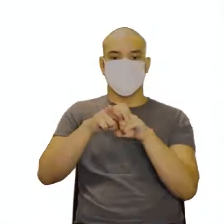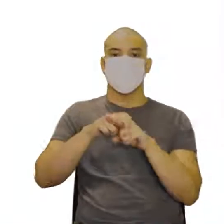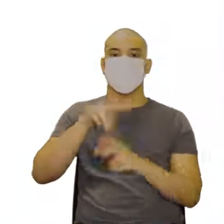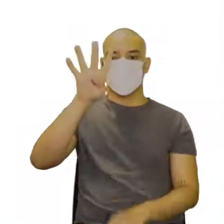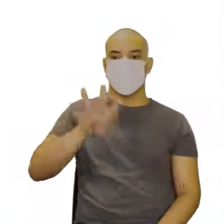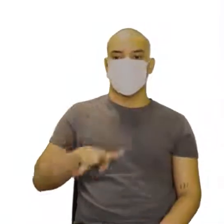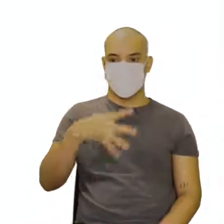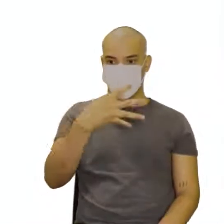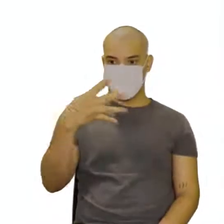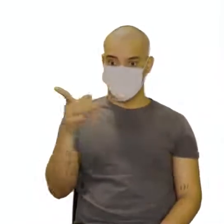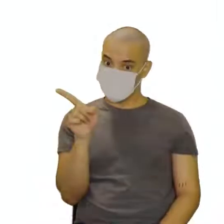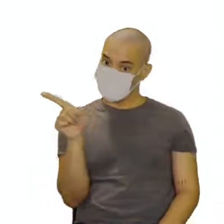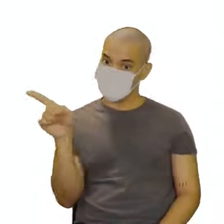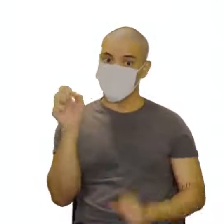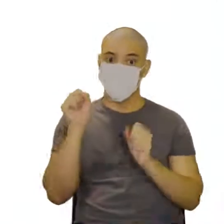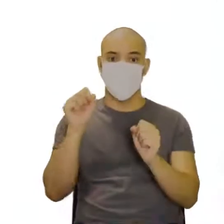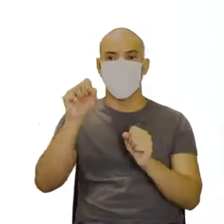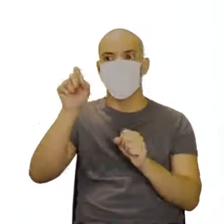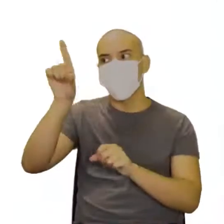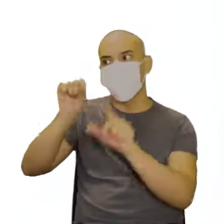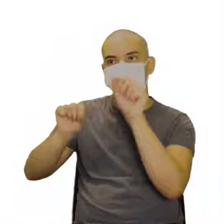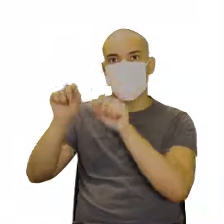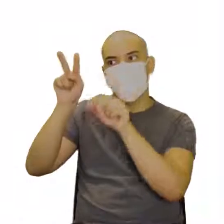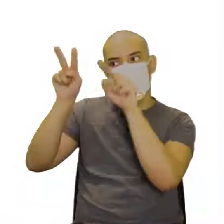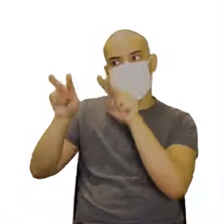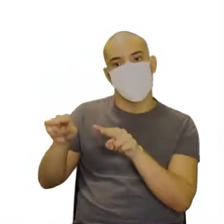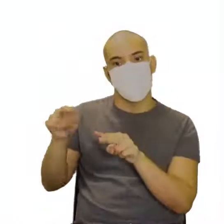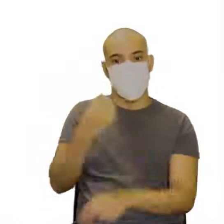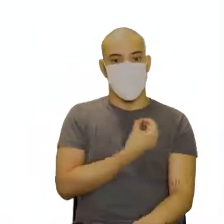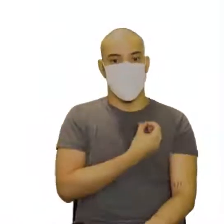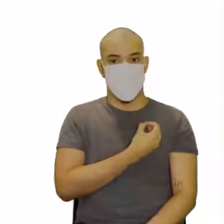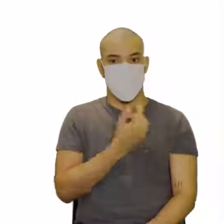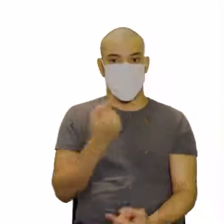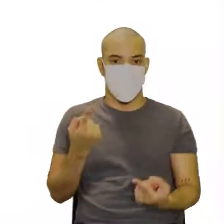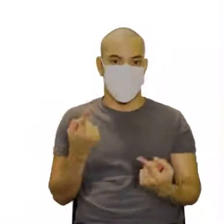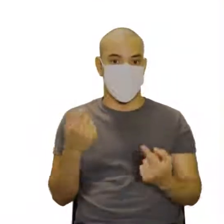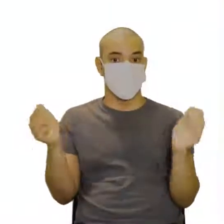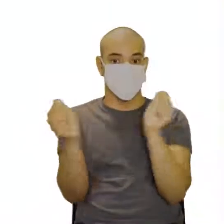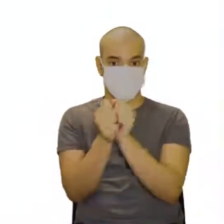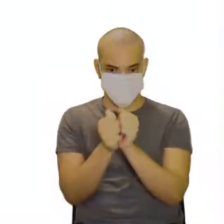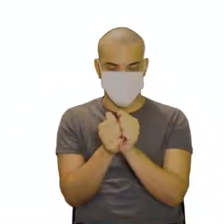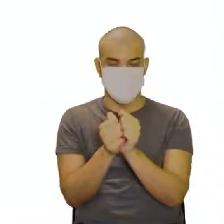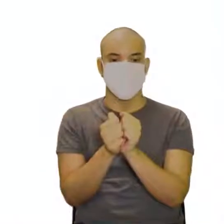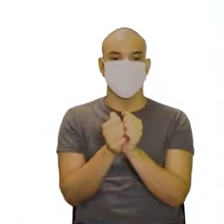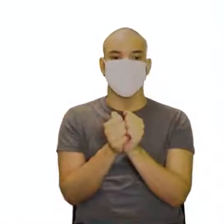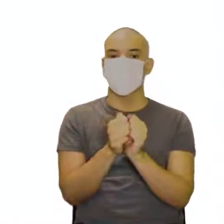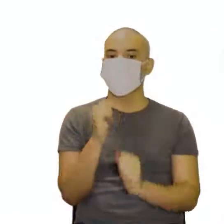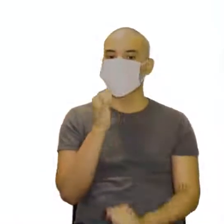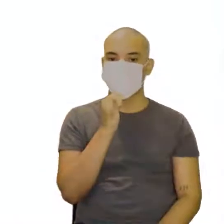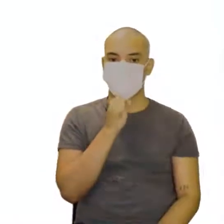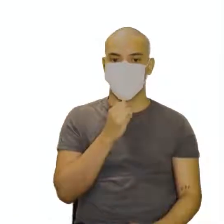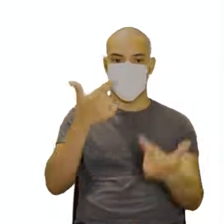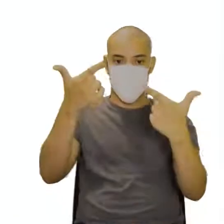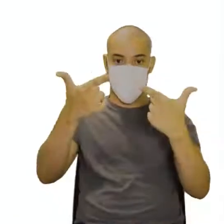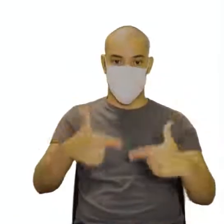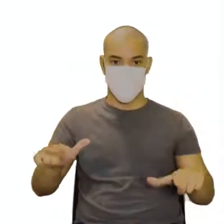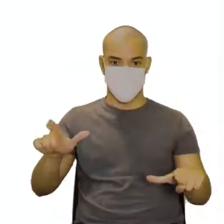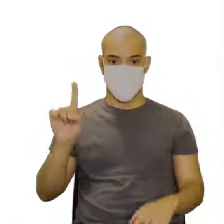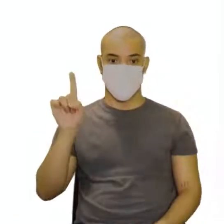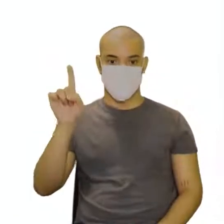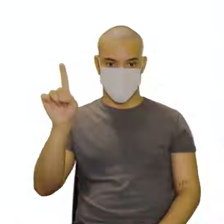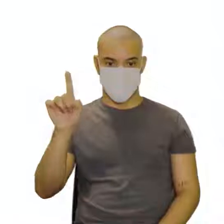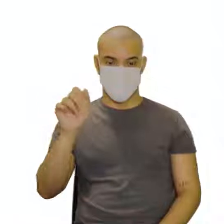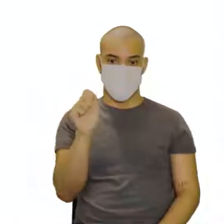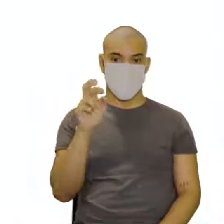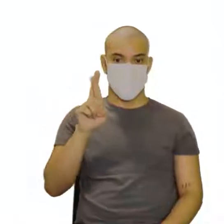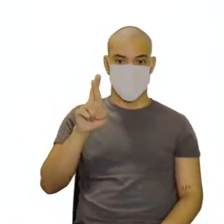aqui, a gente pode conferir uns valores de constante, tá, pessoal? Então, no vácuo, vale 1. No